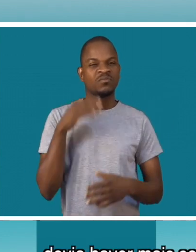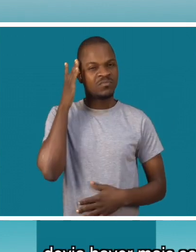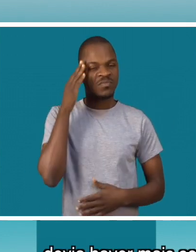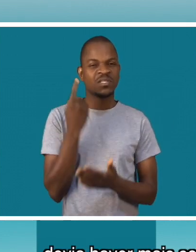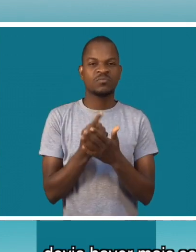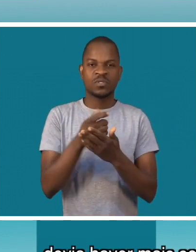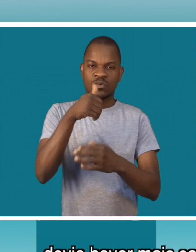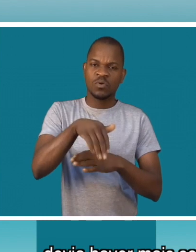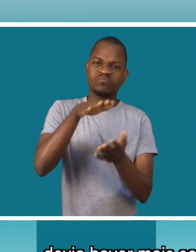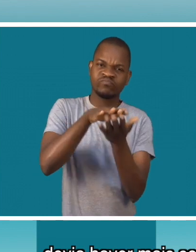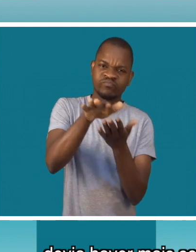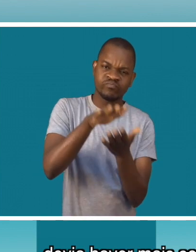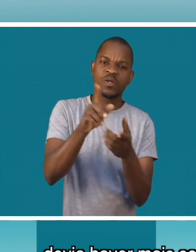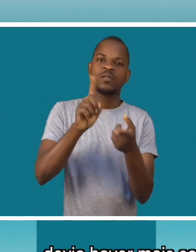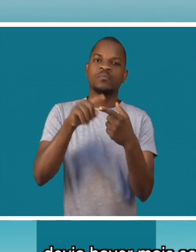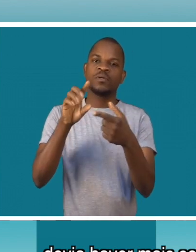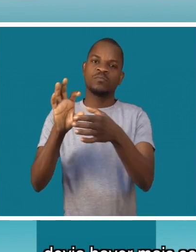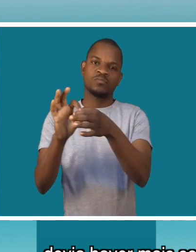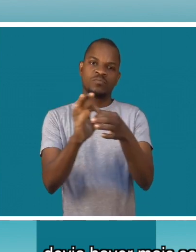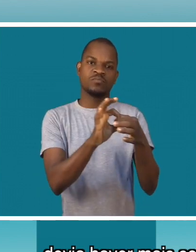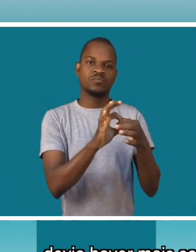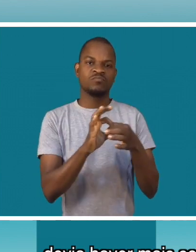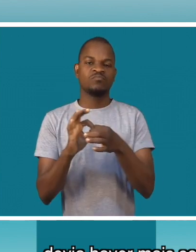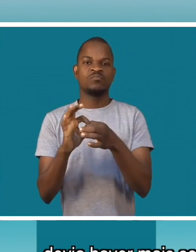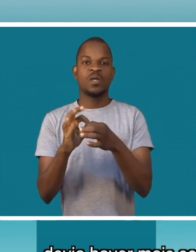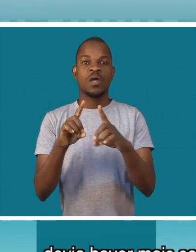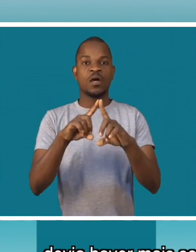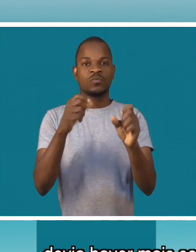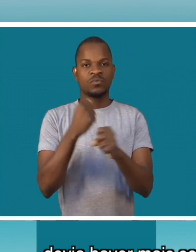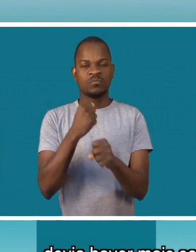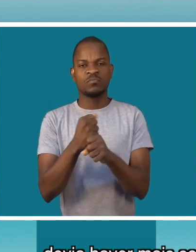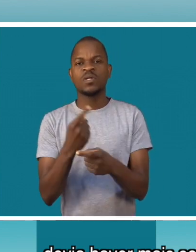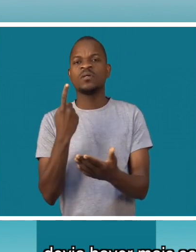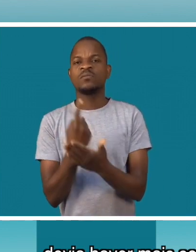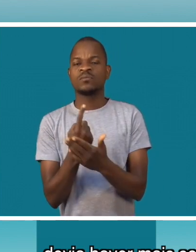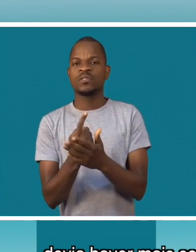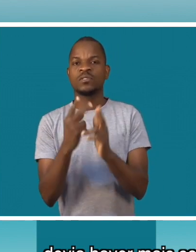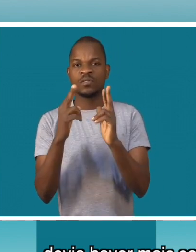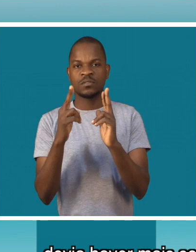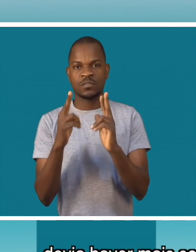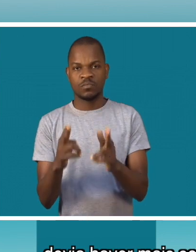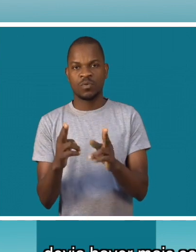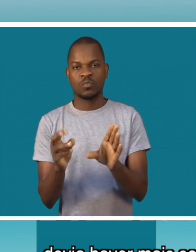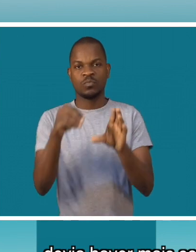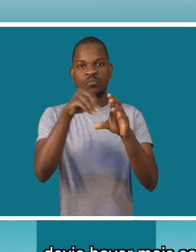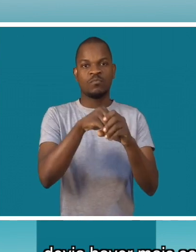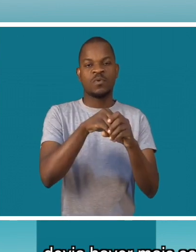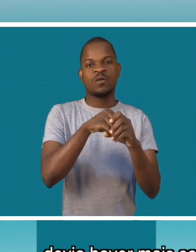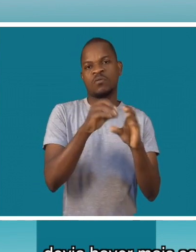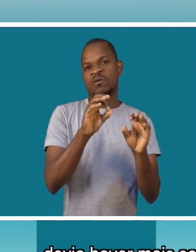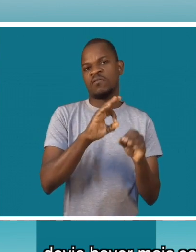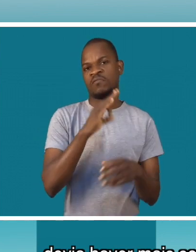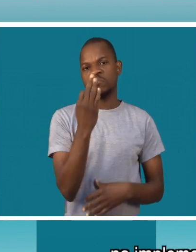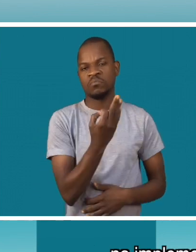devia haver mais sensibilização, mais coordenada ação das ações e envolver o próprio FAMOD, as próprias